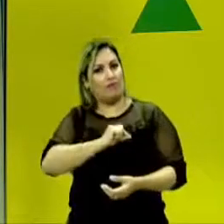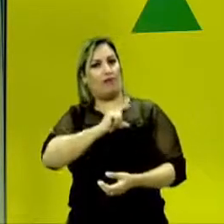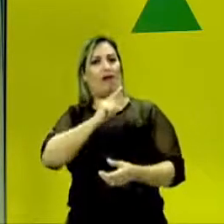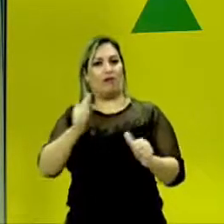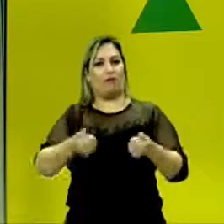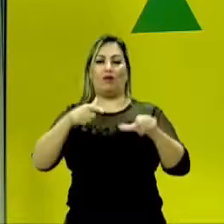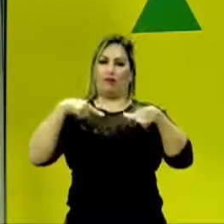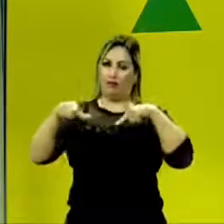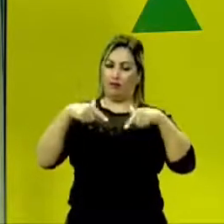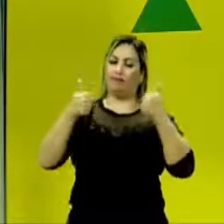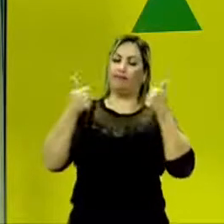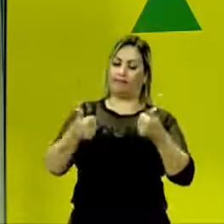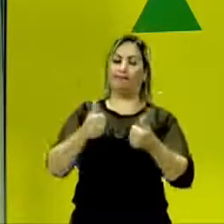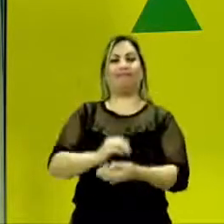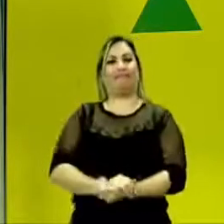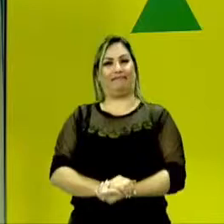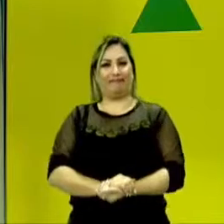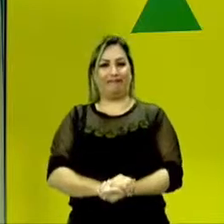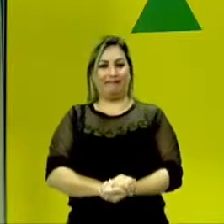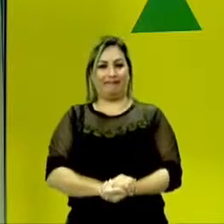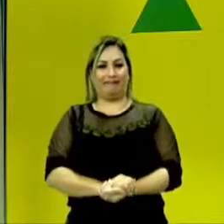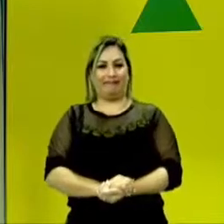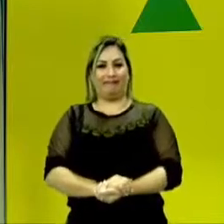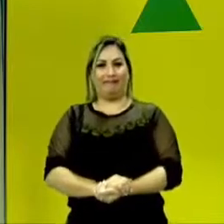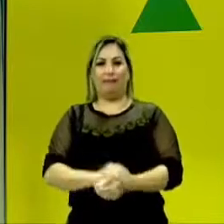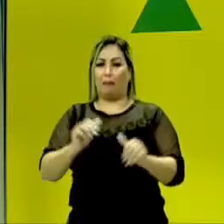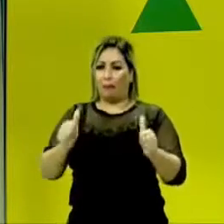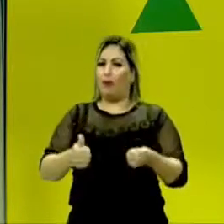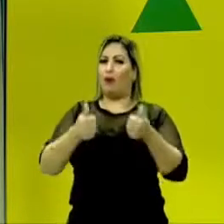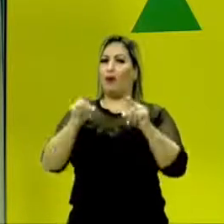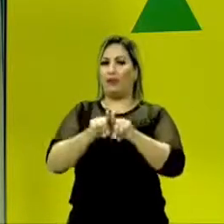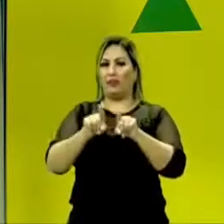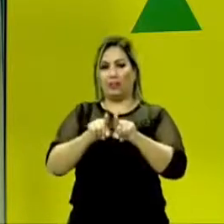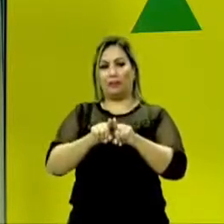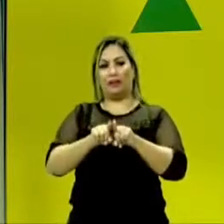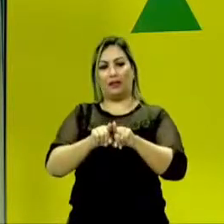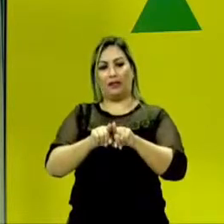com melhores salários, tá, ou melhores